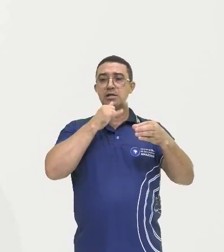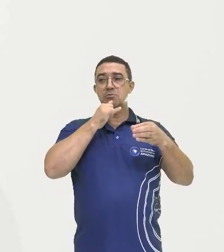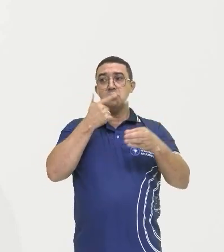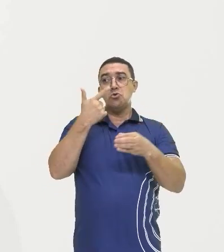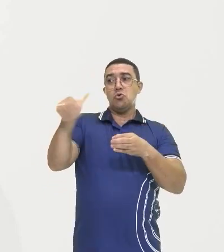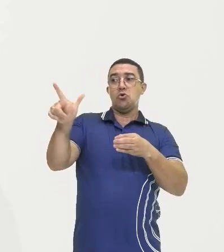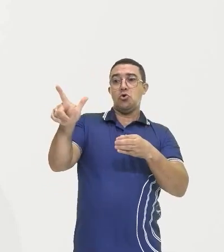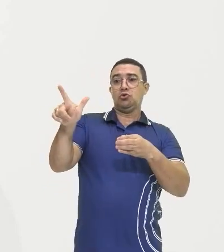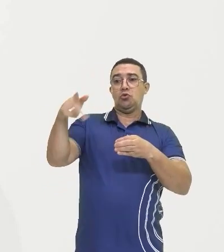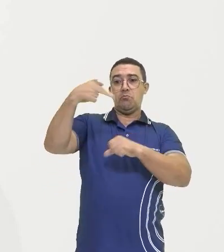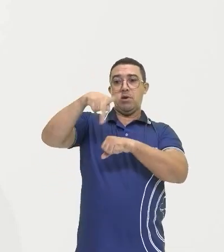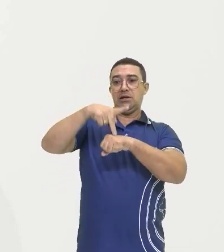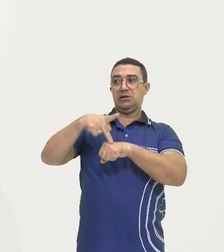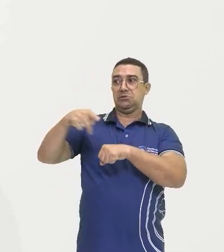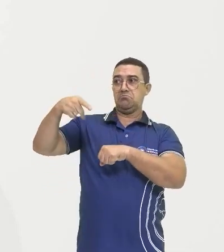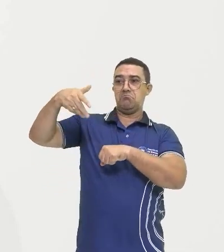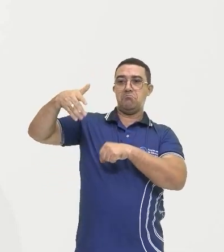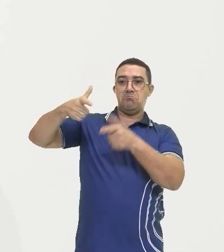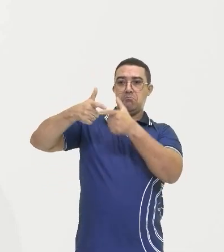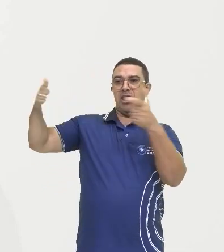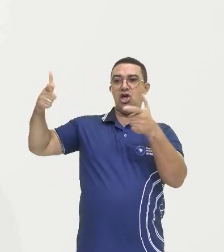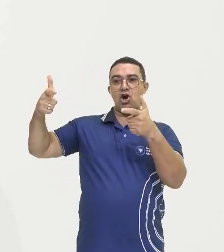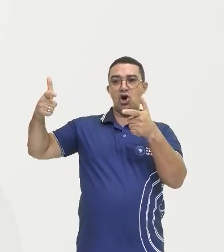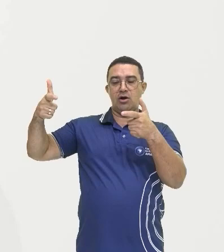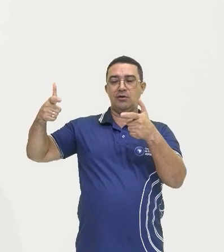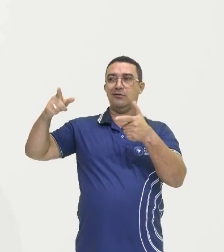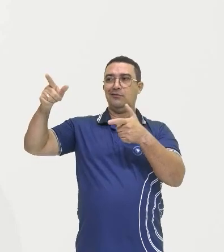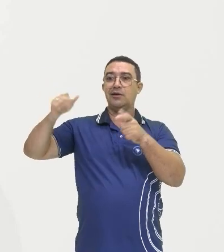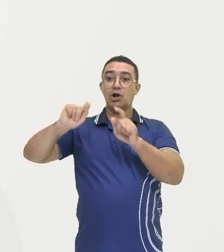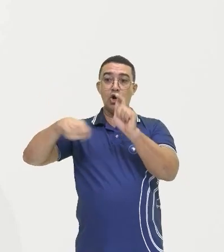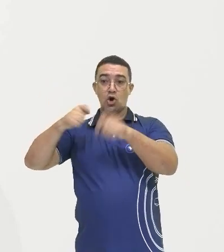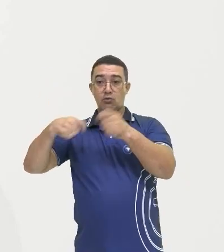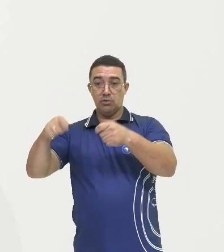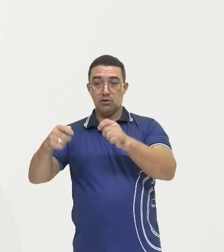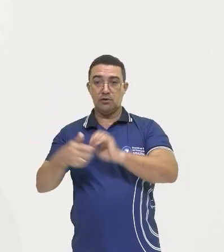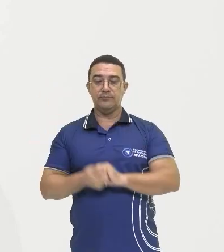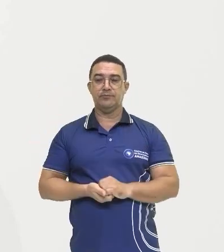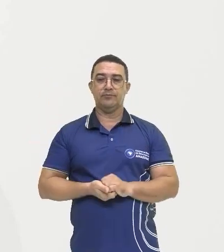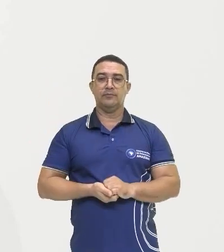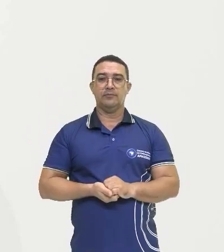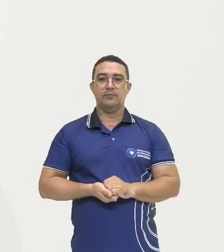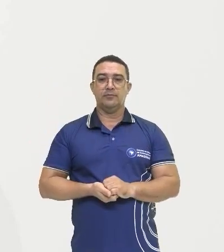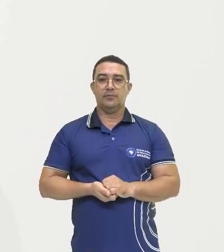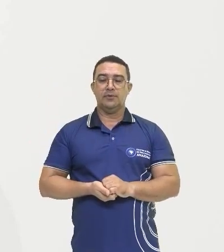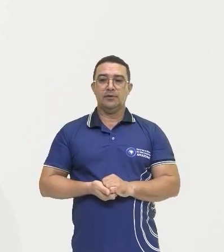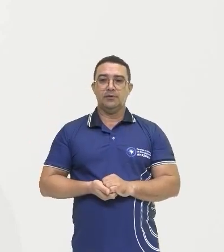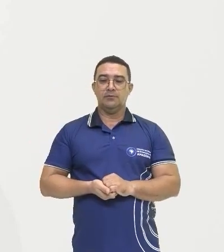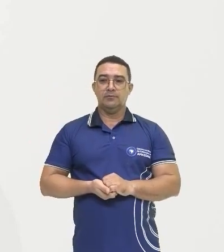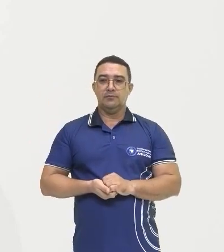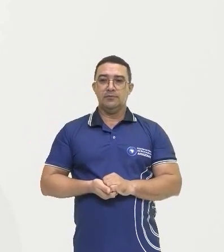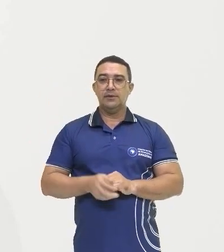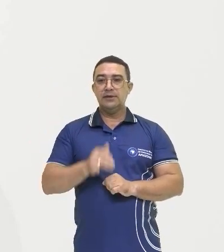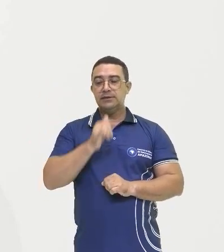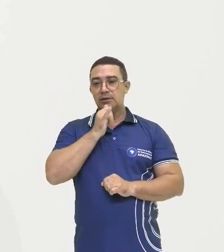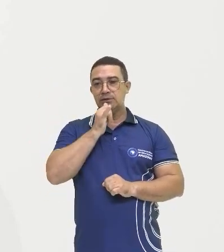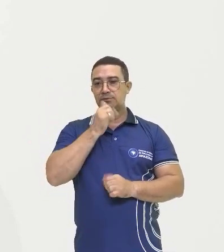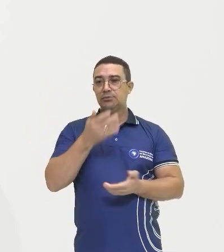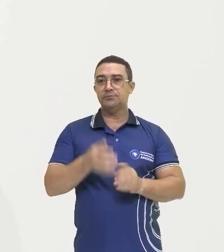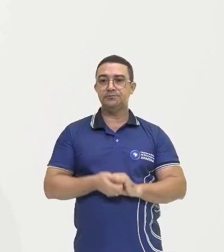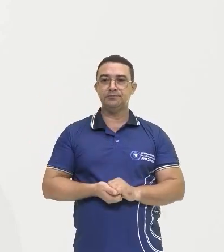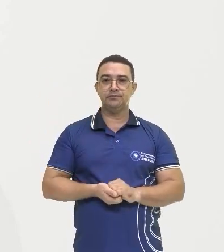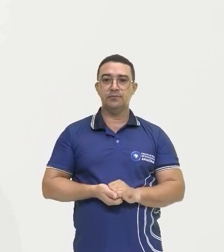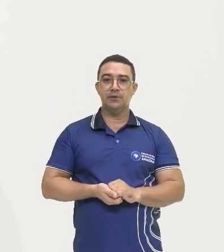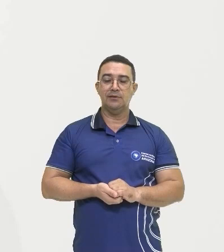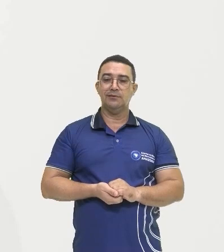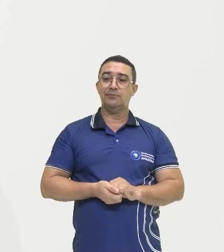potências econômicas mais relevantes. Por exemplo, vocês já devem ter escutado por aí o ditado que uma andorinha só não faz verão, não é